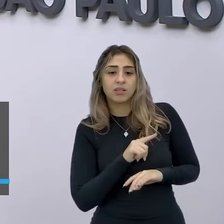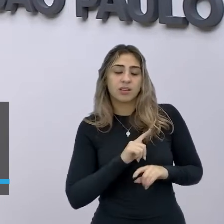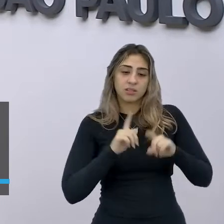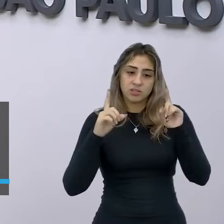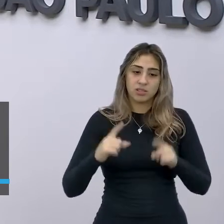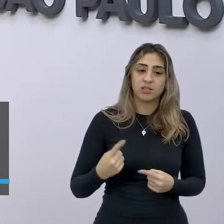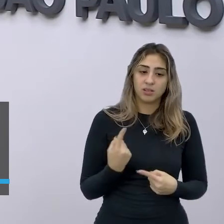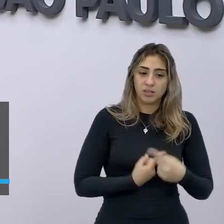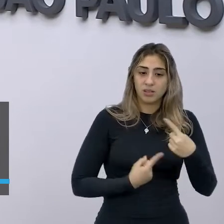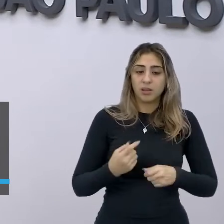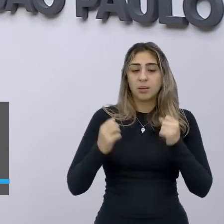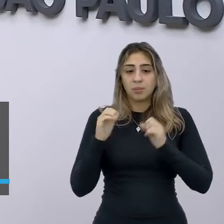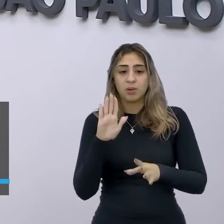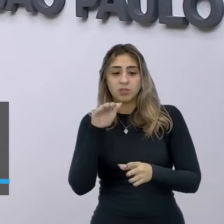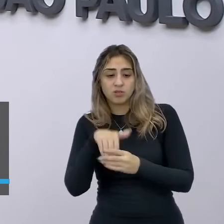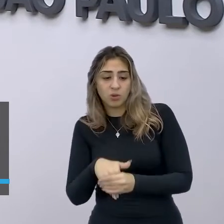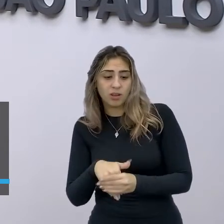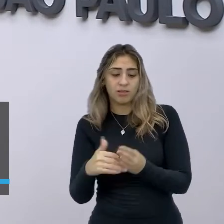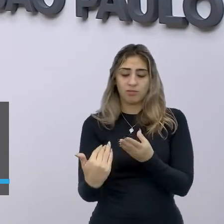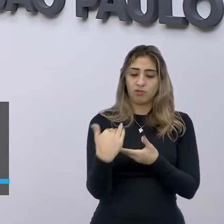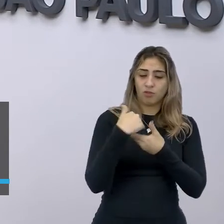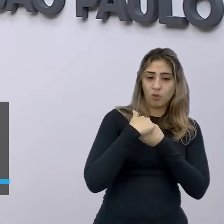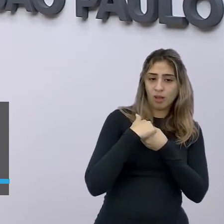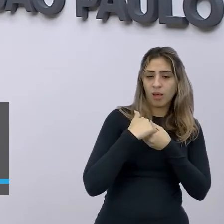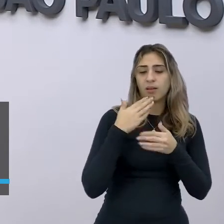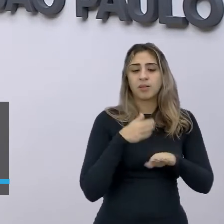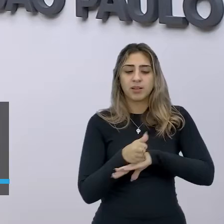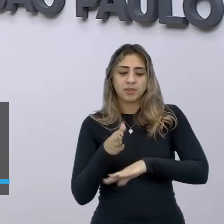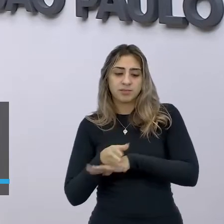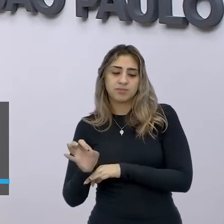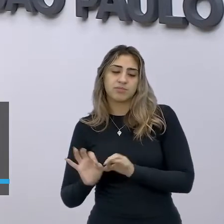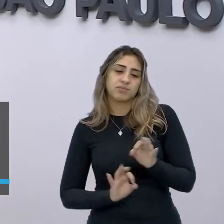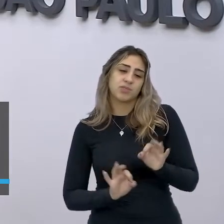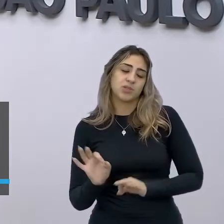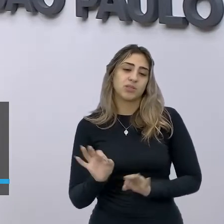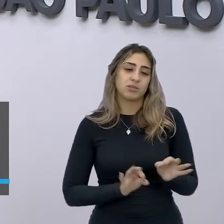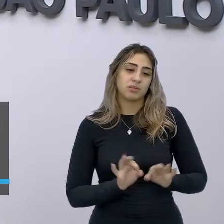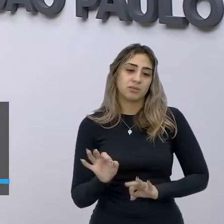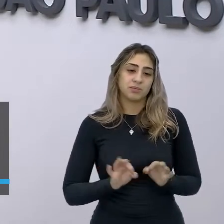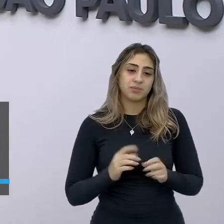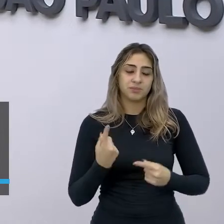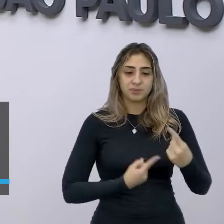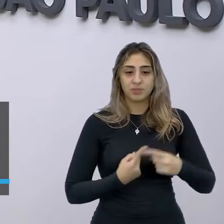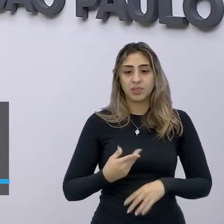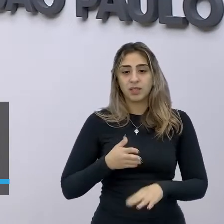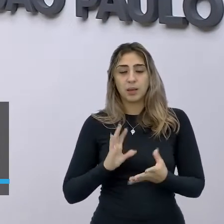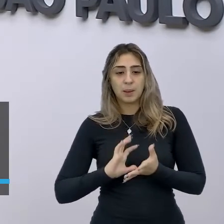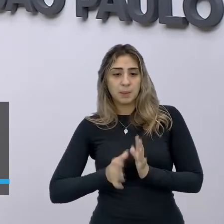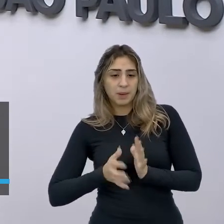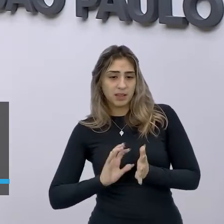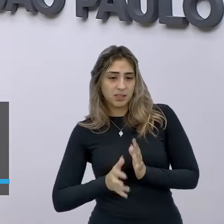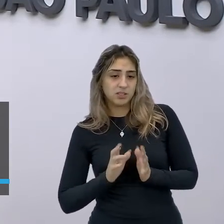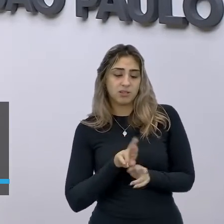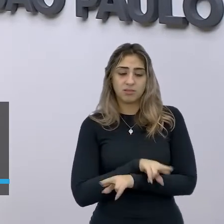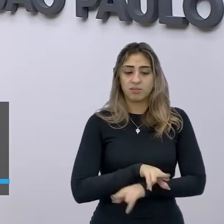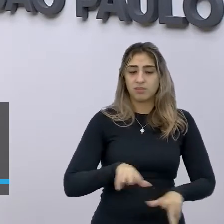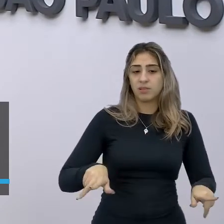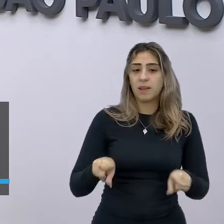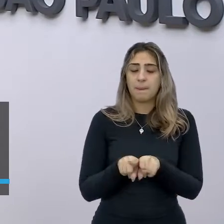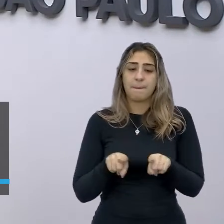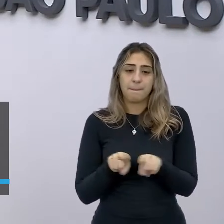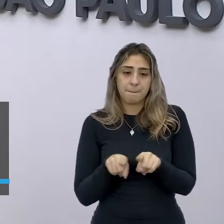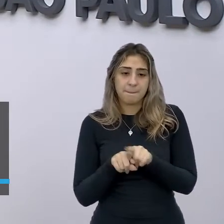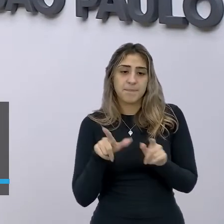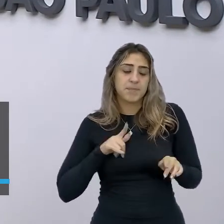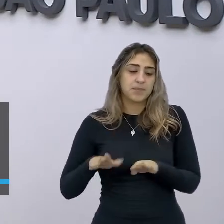direitos políticos, que pode votar e ser votado, que pode participar de organizações políticas, de partidos e etc., e que também